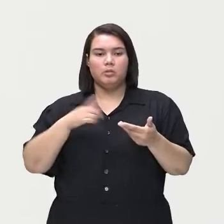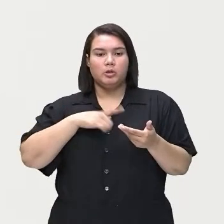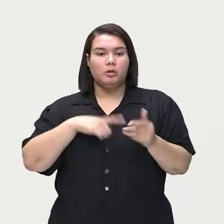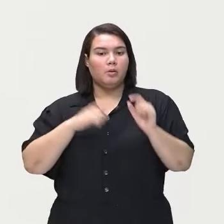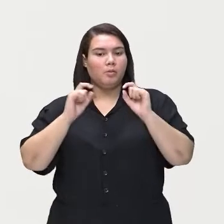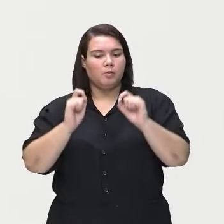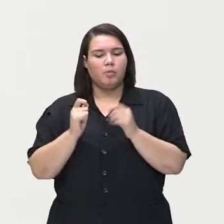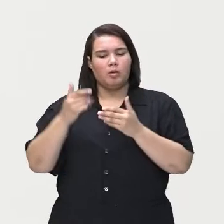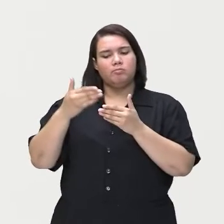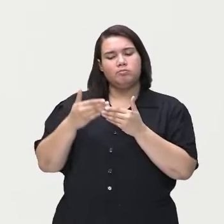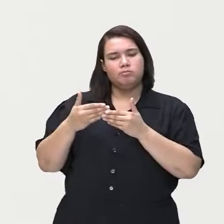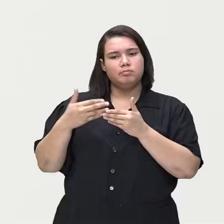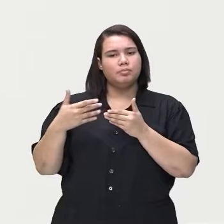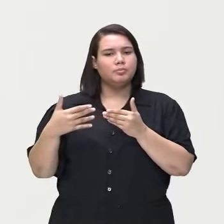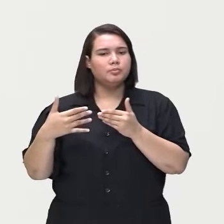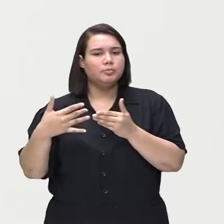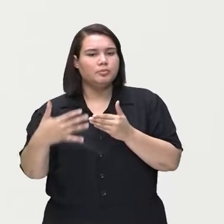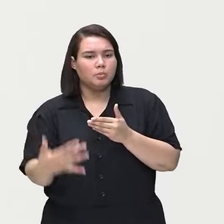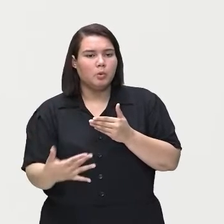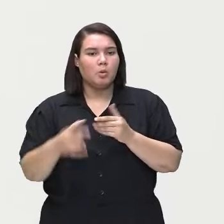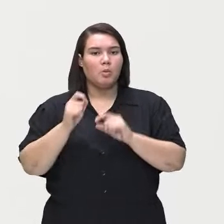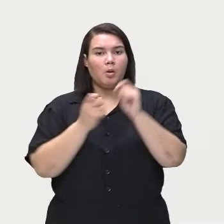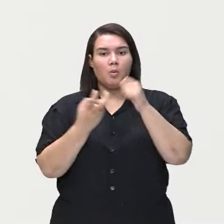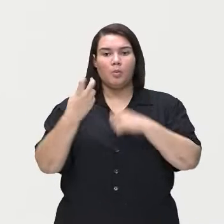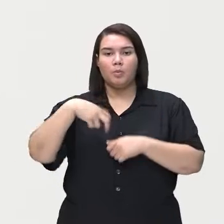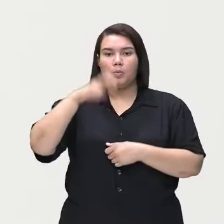com o passar do tempo, a cultura